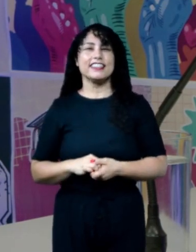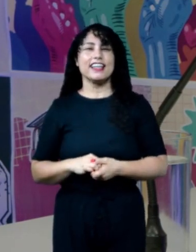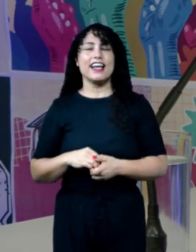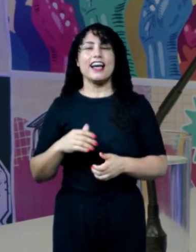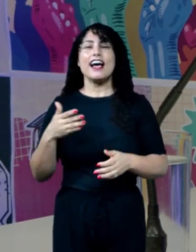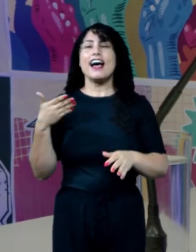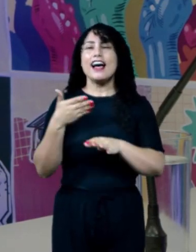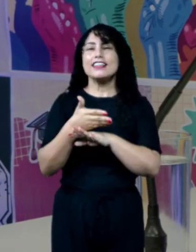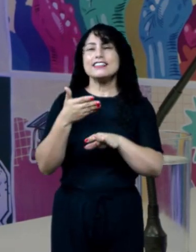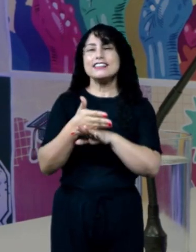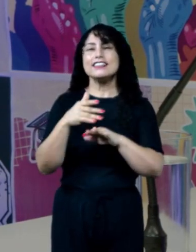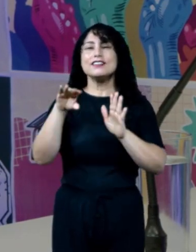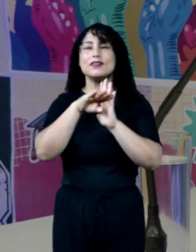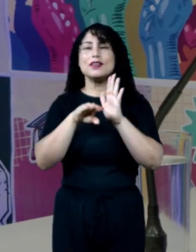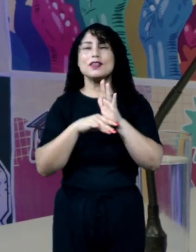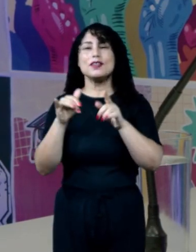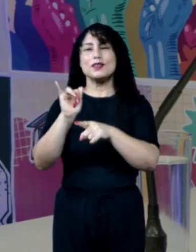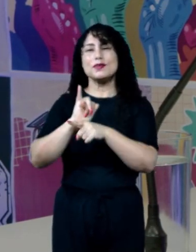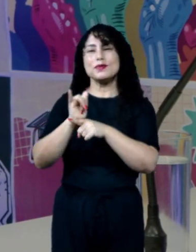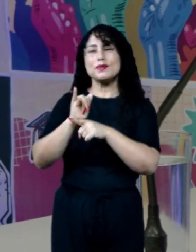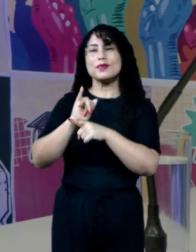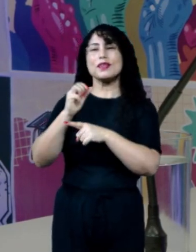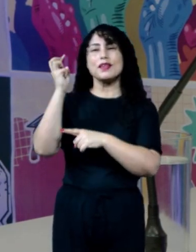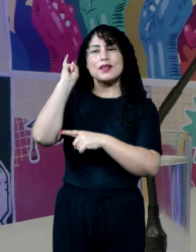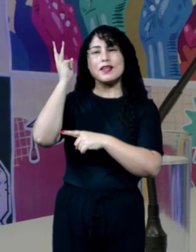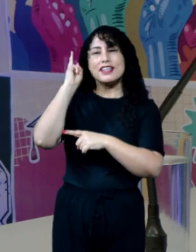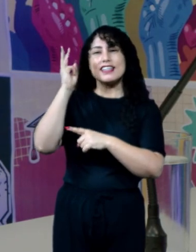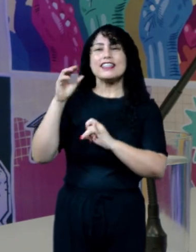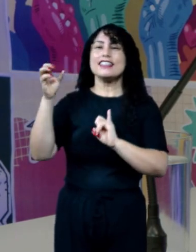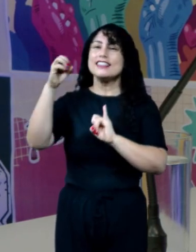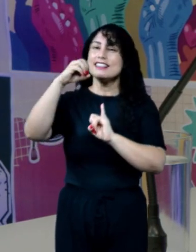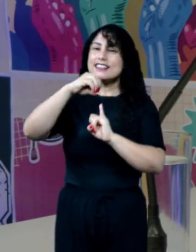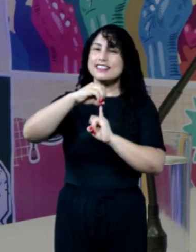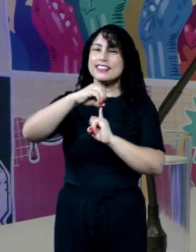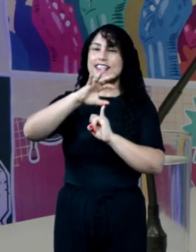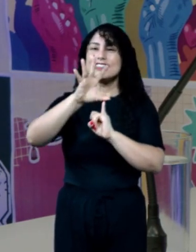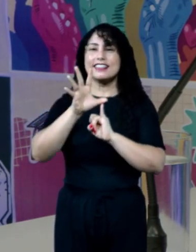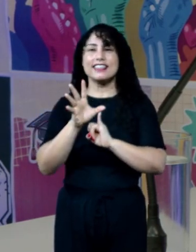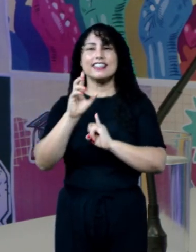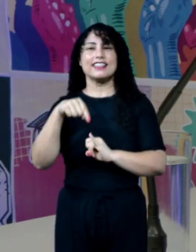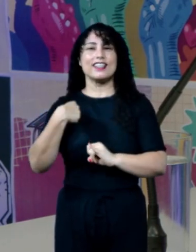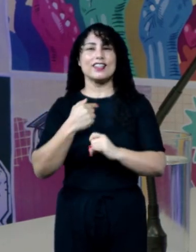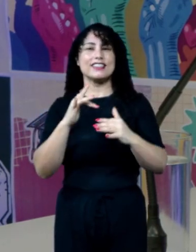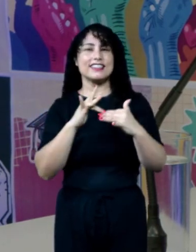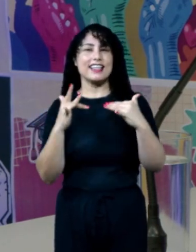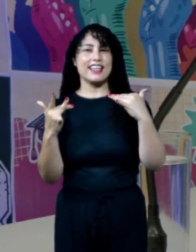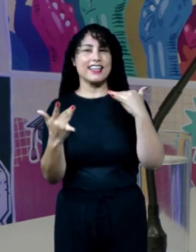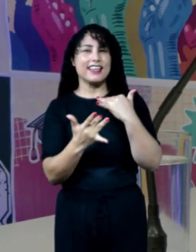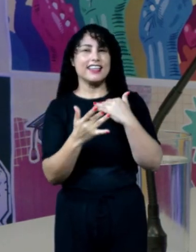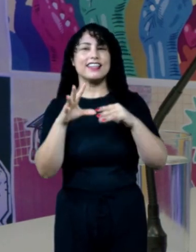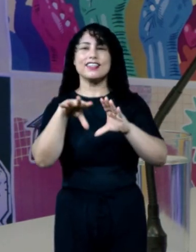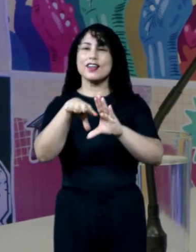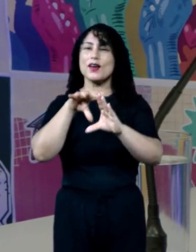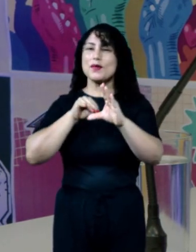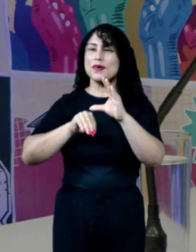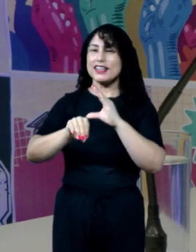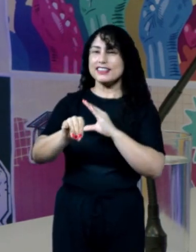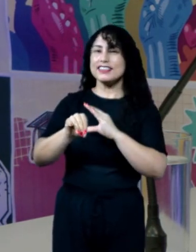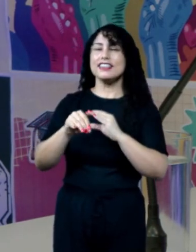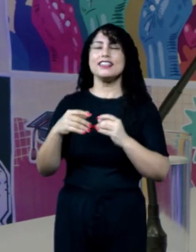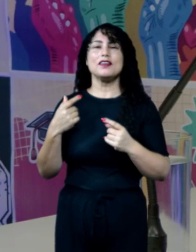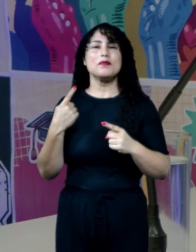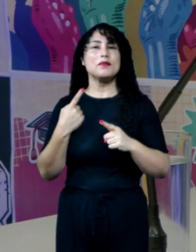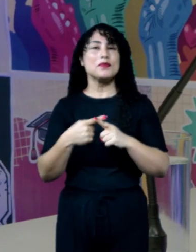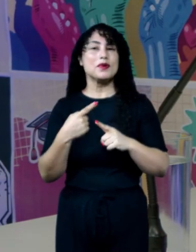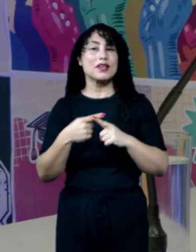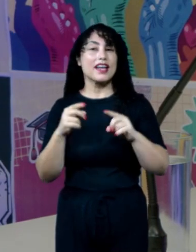nossos programas no YouTube, no Spotify, Estação IFB, também nas nossas redes sociais, compartilhe, porque esse